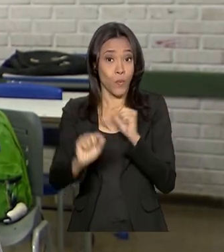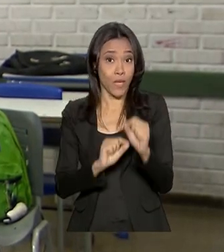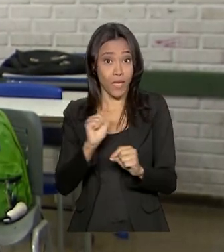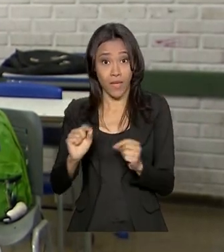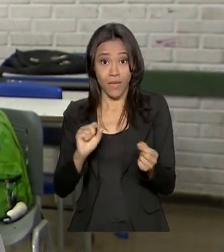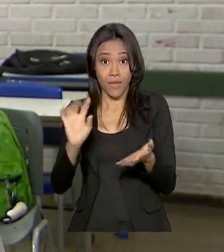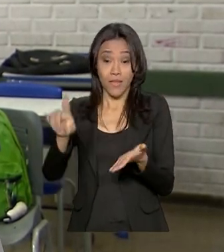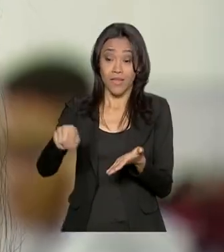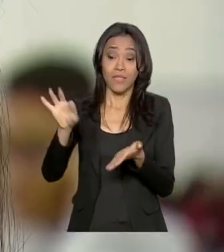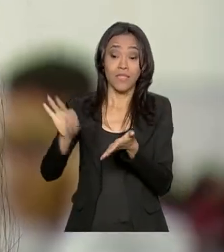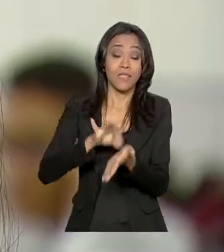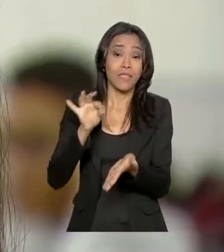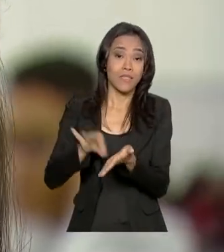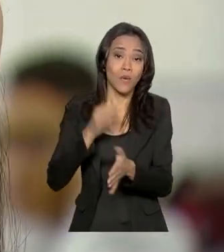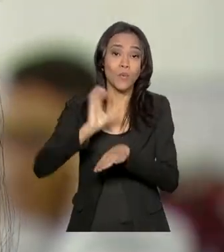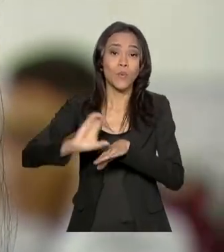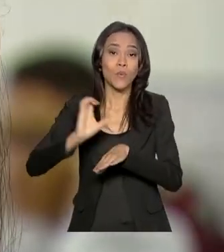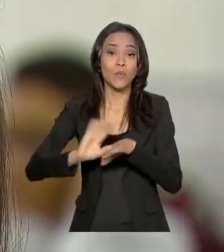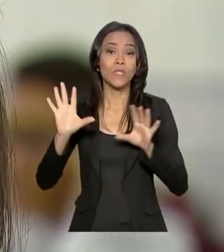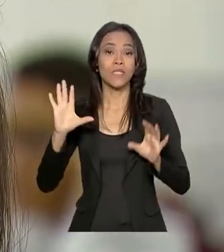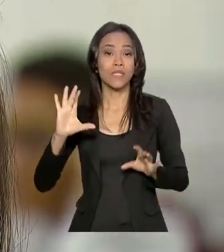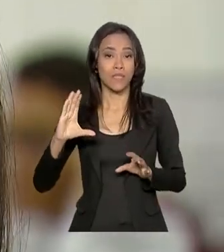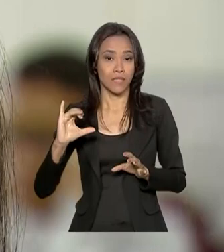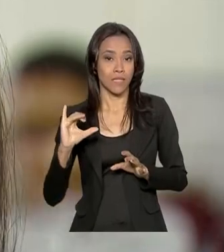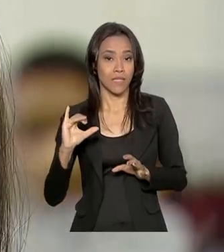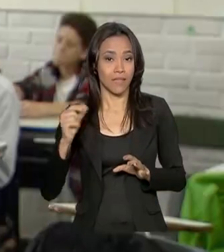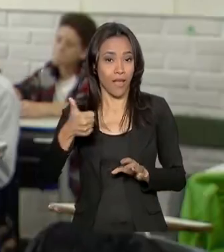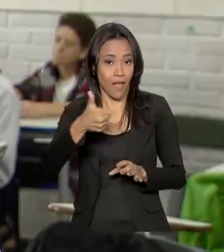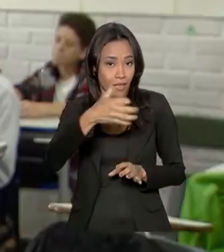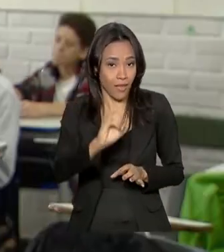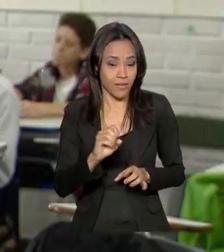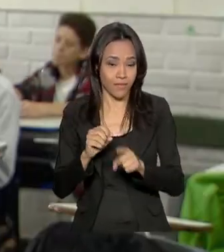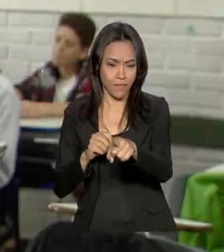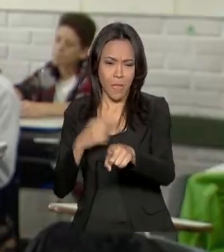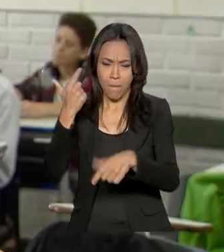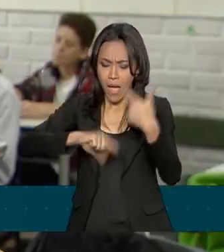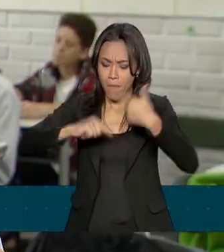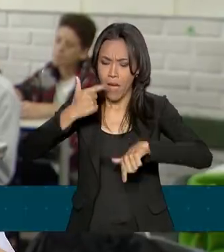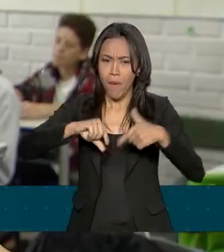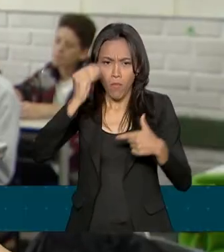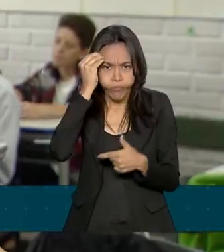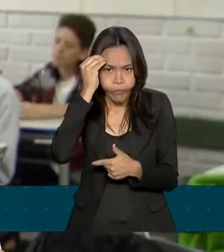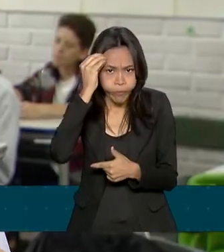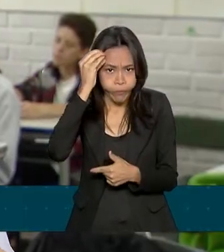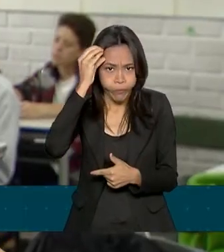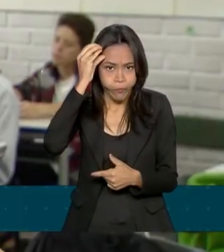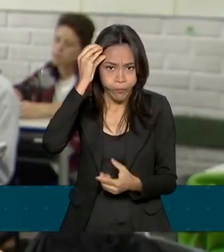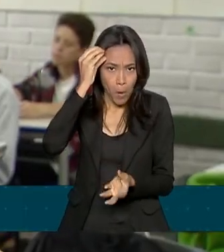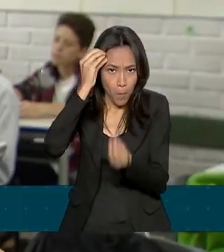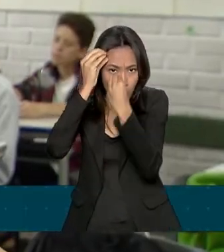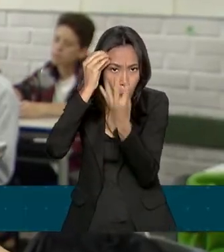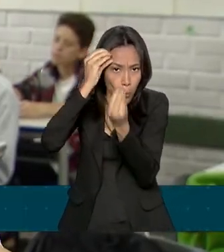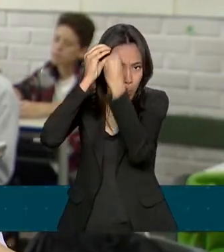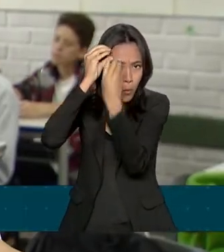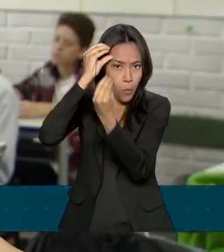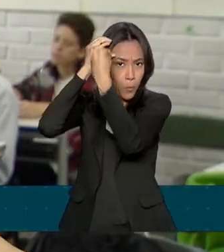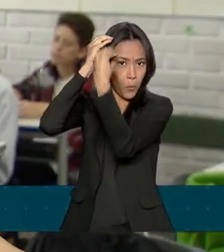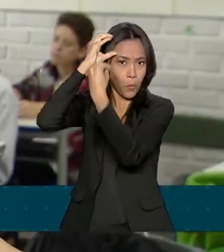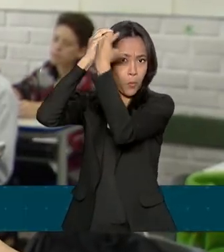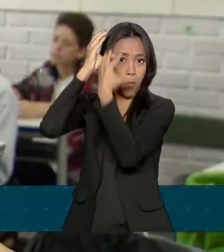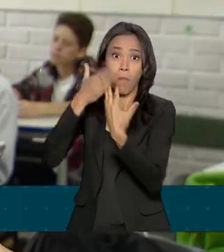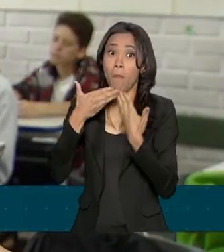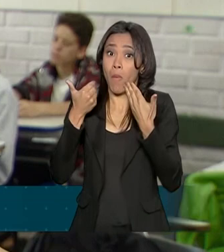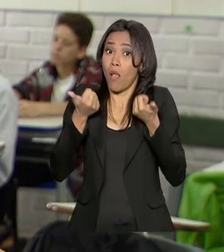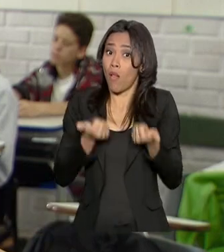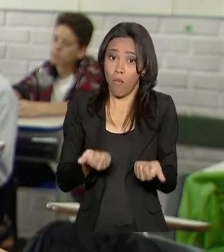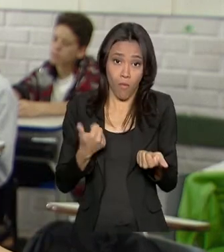Ciência é 10, em busca de mais conhecimento. Quanto mais conhecimento a gente tem, melhor, tanto para a gente quanto para colocar